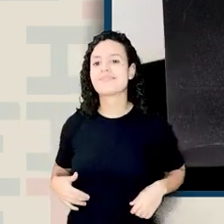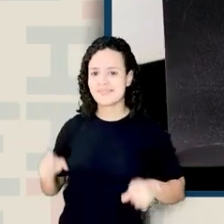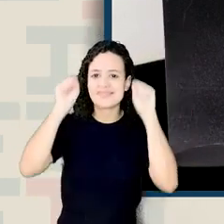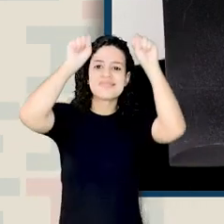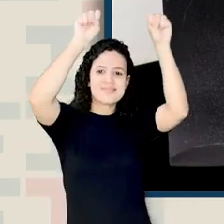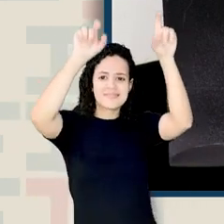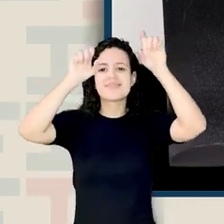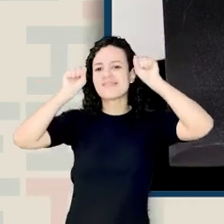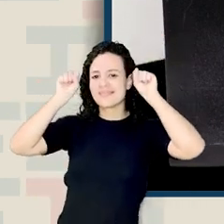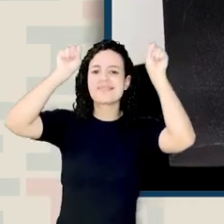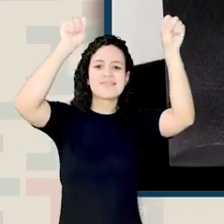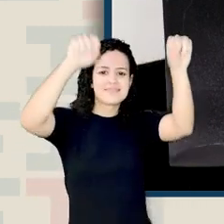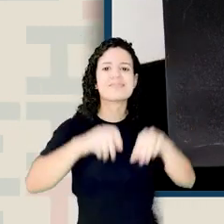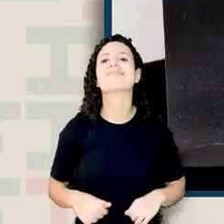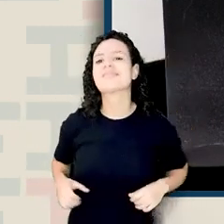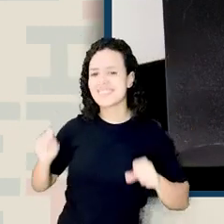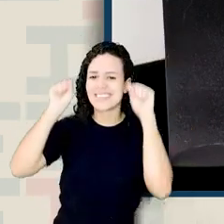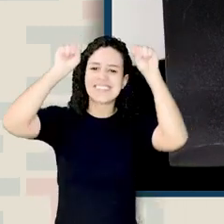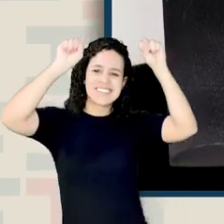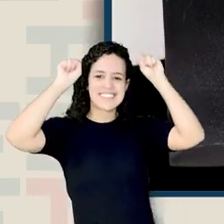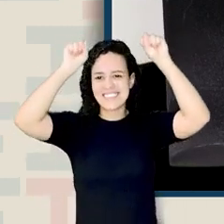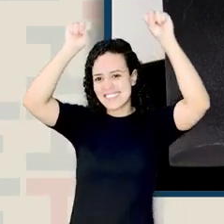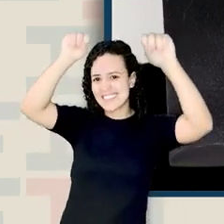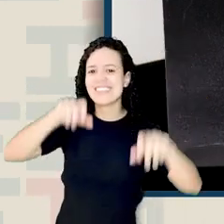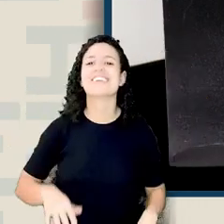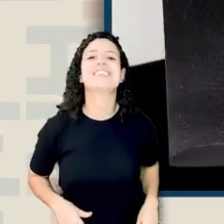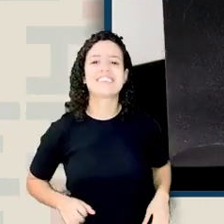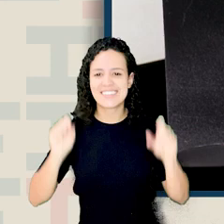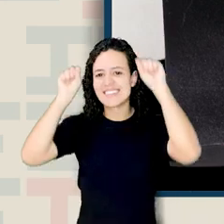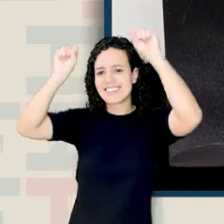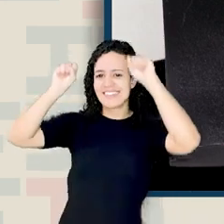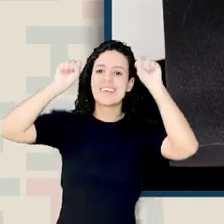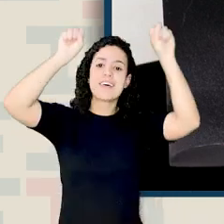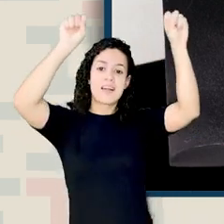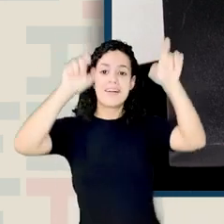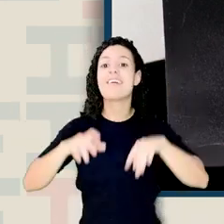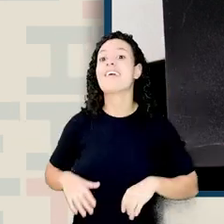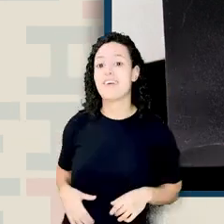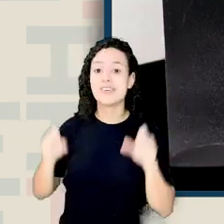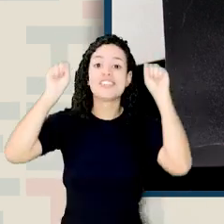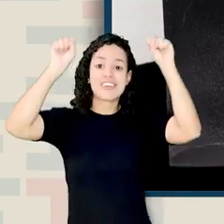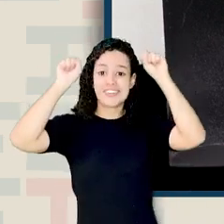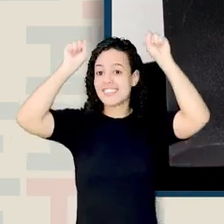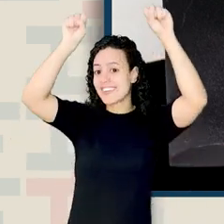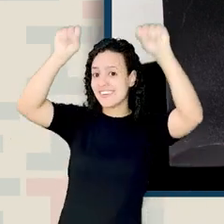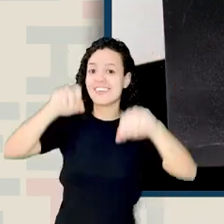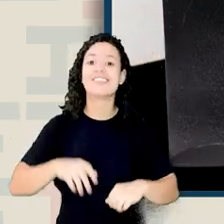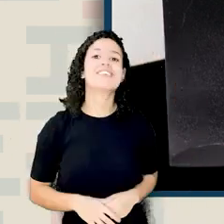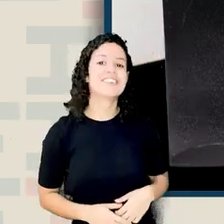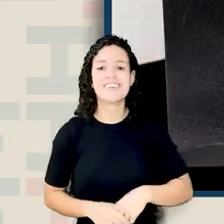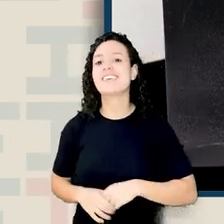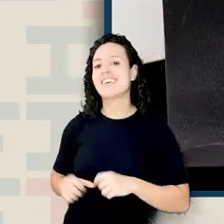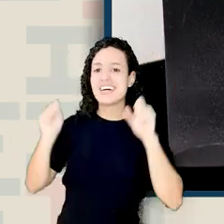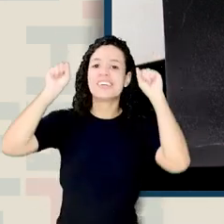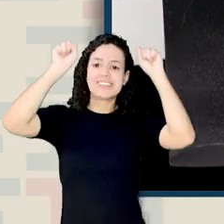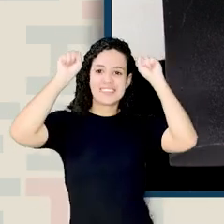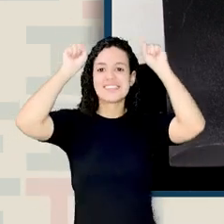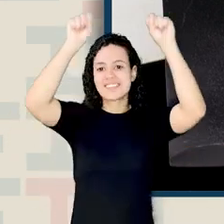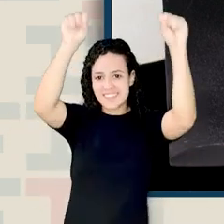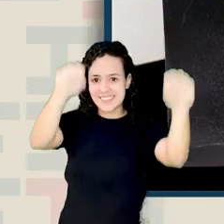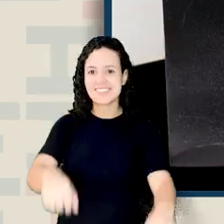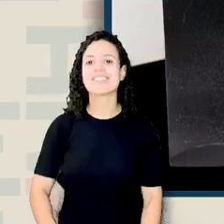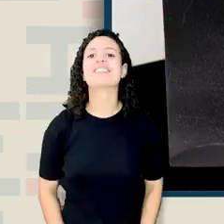Xangô, Xangô, o Xangô, Xangô, o Xangô, Xangô, o Xangô, Xangô.